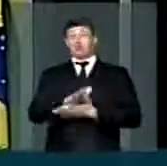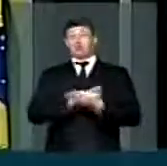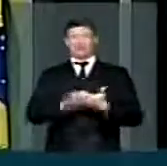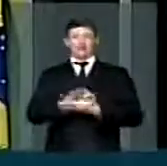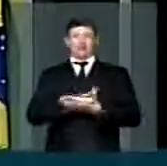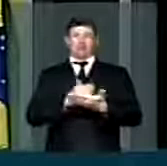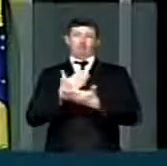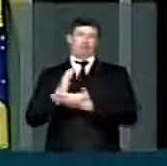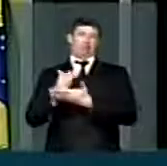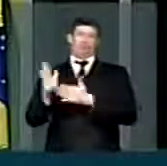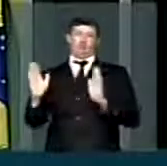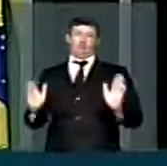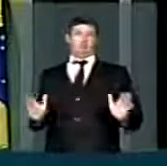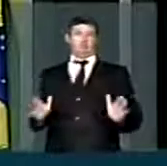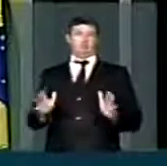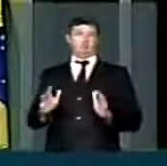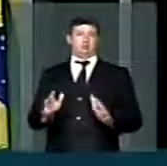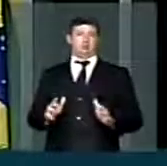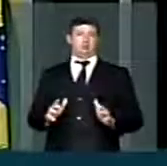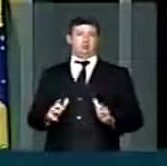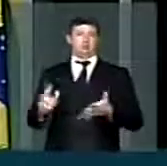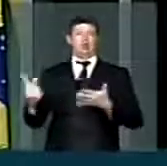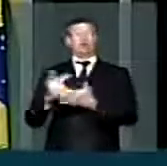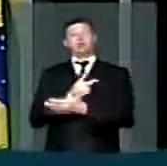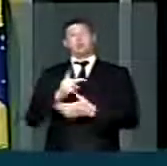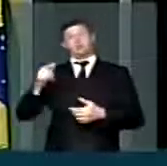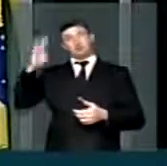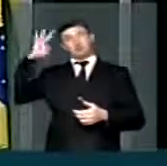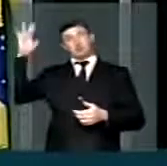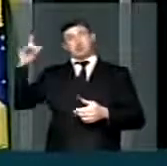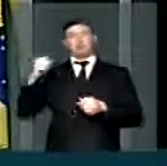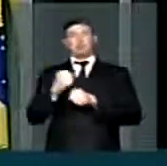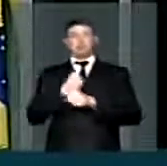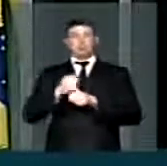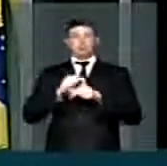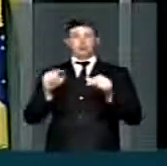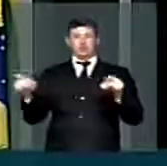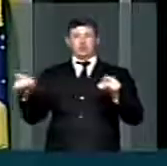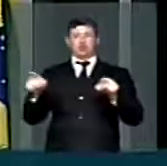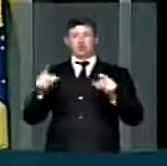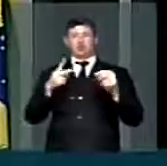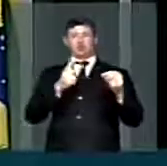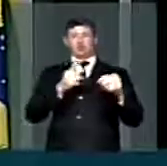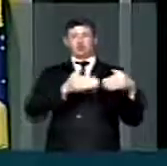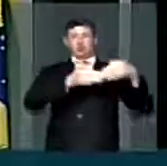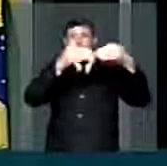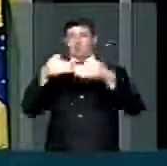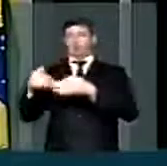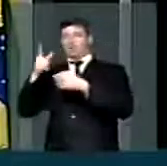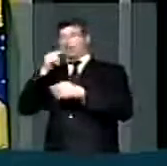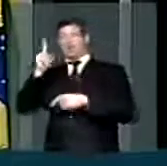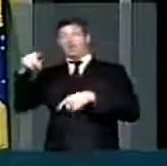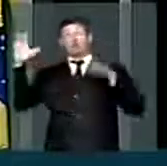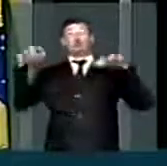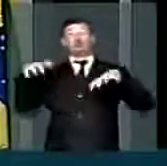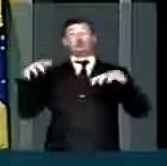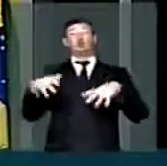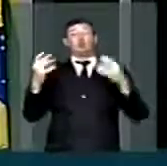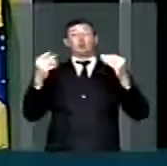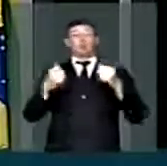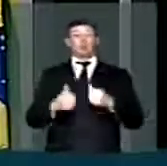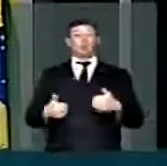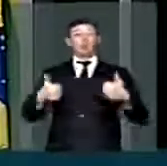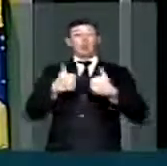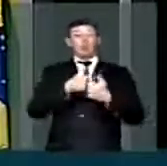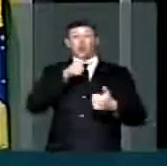acontecendo deixou de ser previsto na construção das duas usinas. O que acontece é muita chuva nas cabeceiras